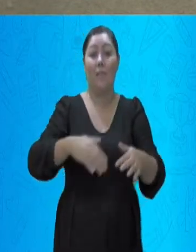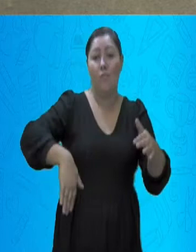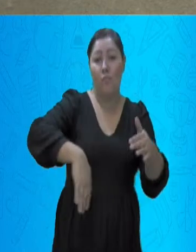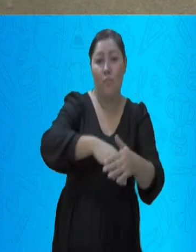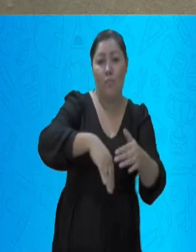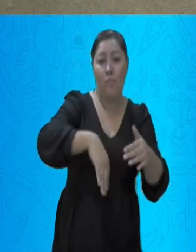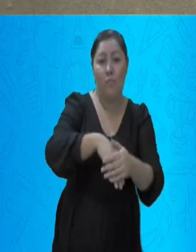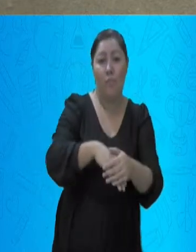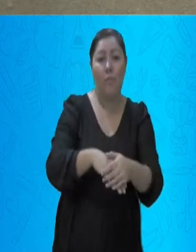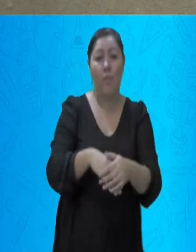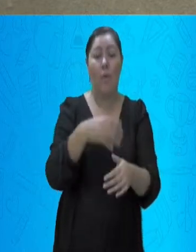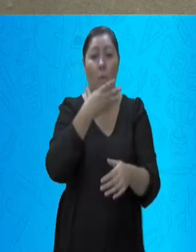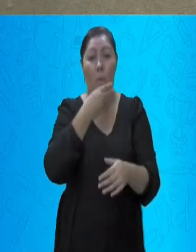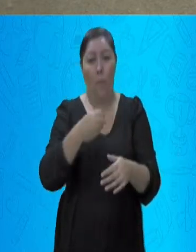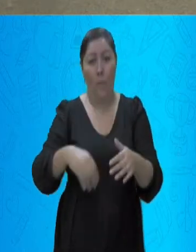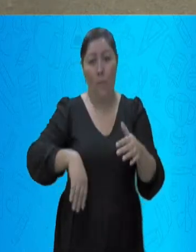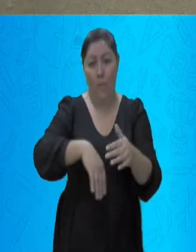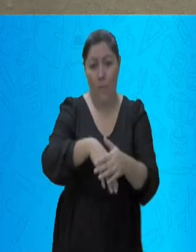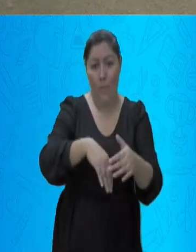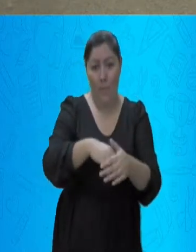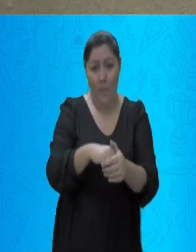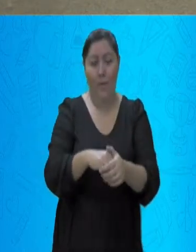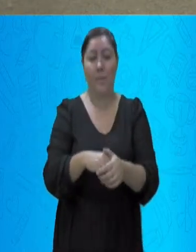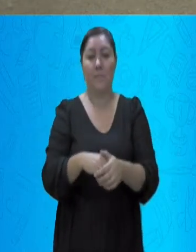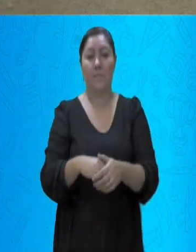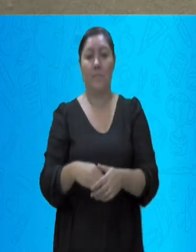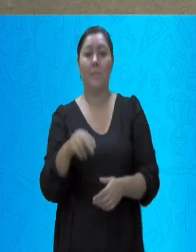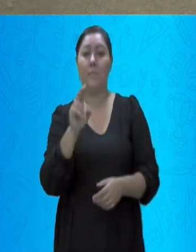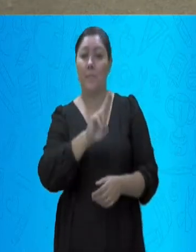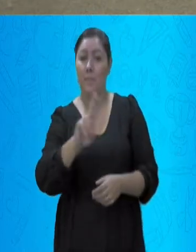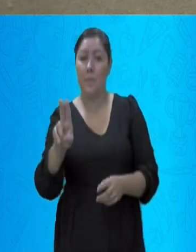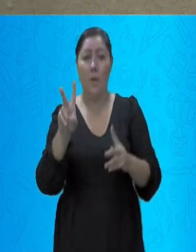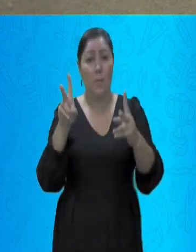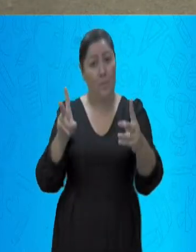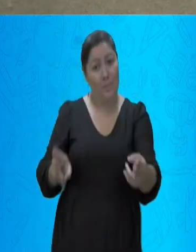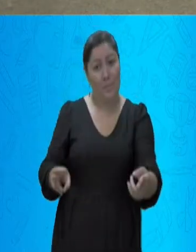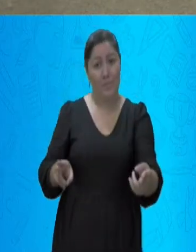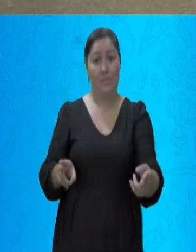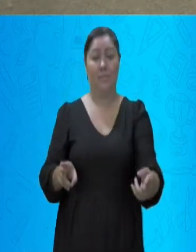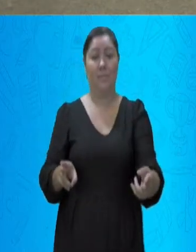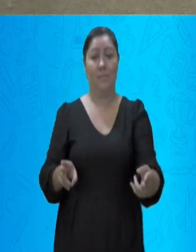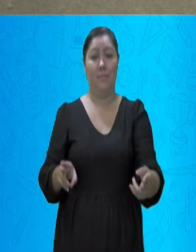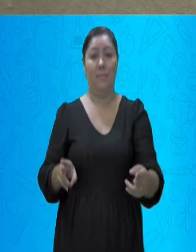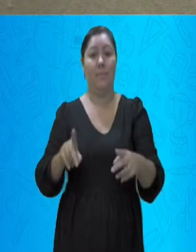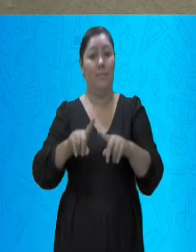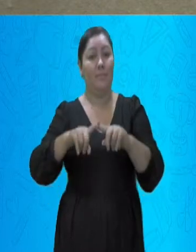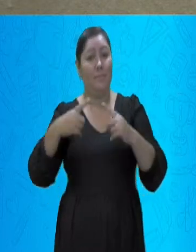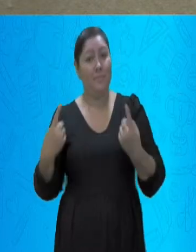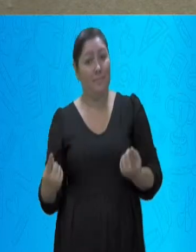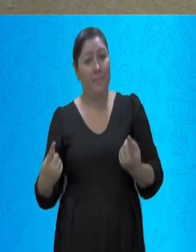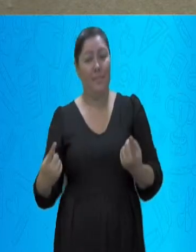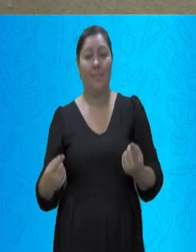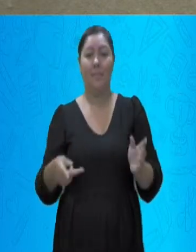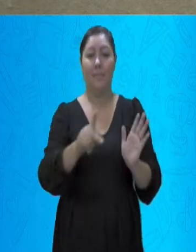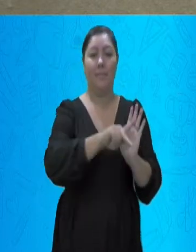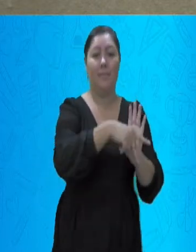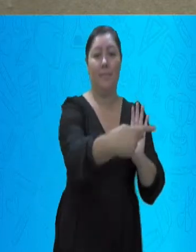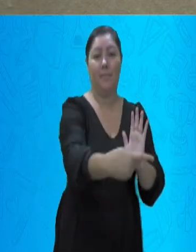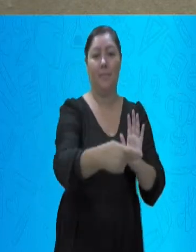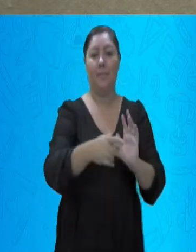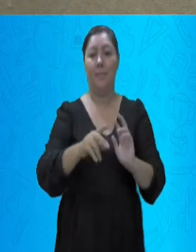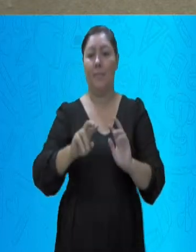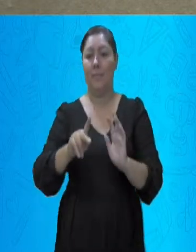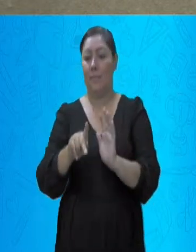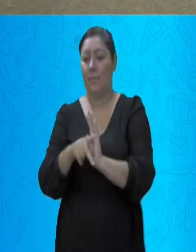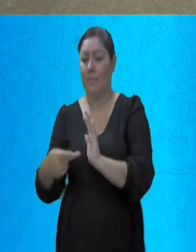é o cantor, ele é o jogador de futebol. Então, o nome, ele é próprio da pessoa, tá bom? Não